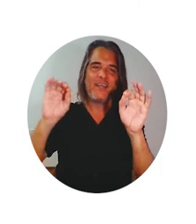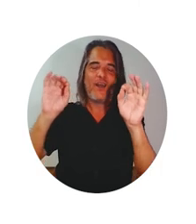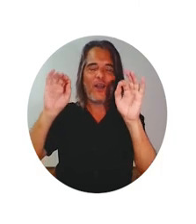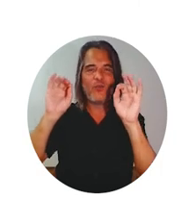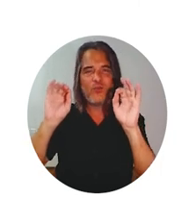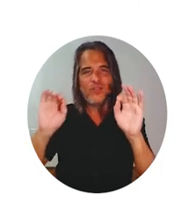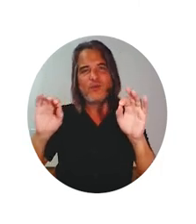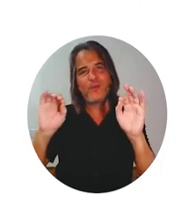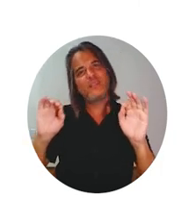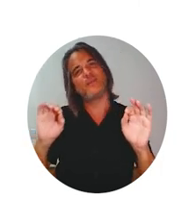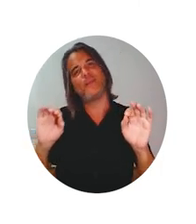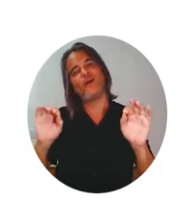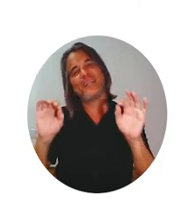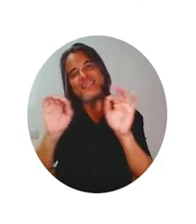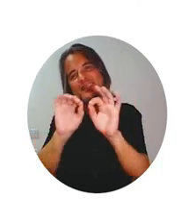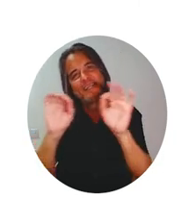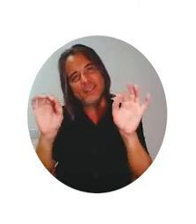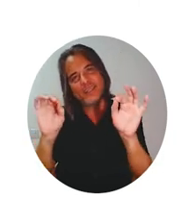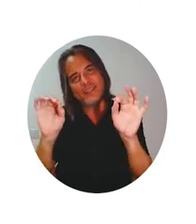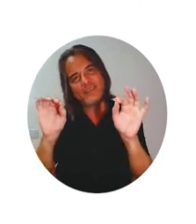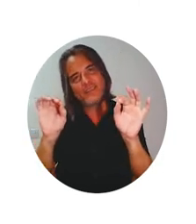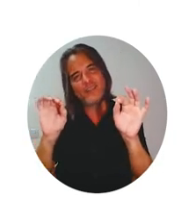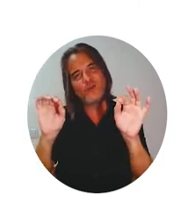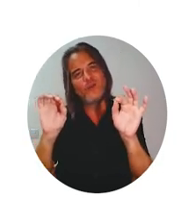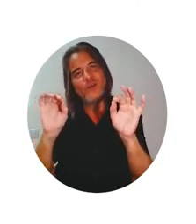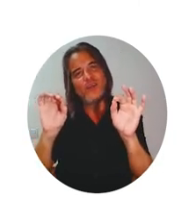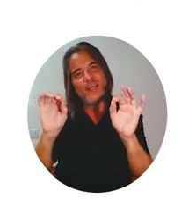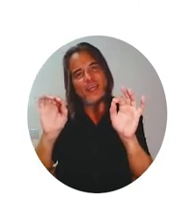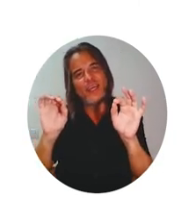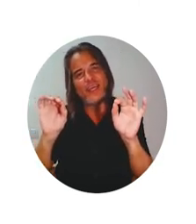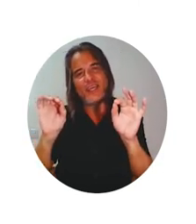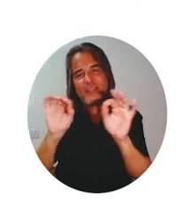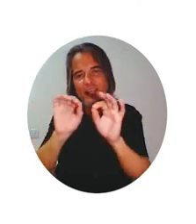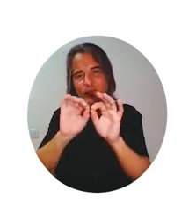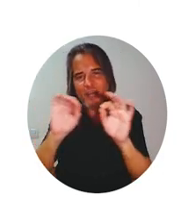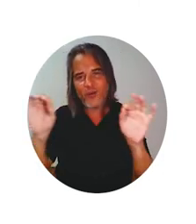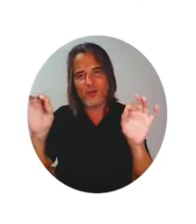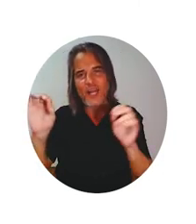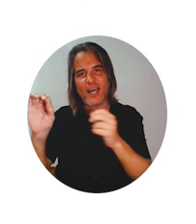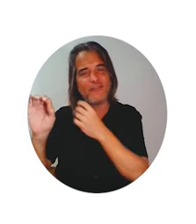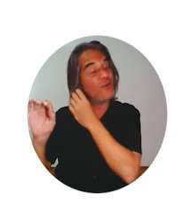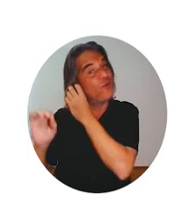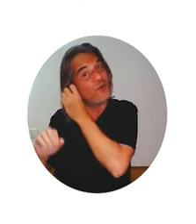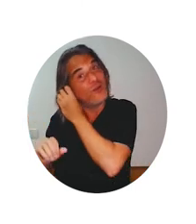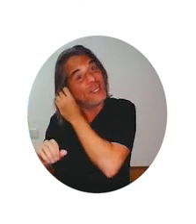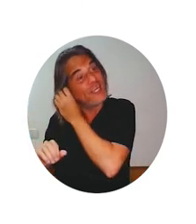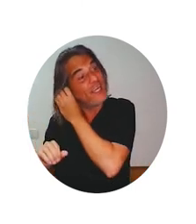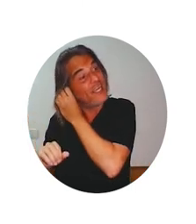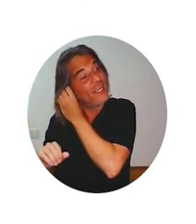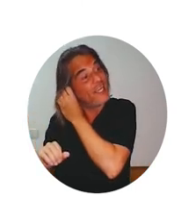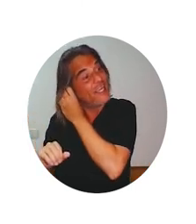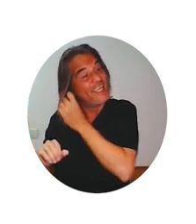tem a conclusão principal, ela está escrita. Então, quem olhar o gráfico,